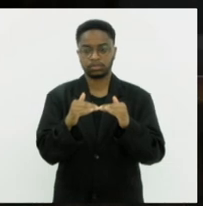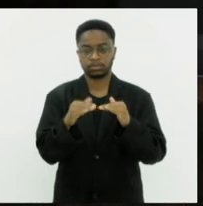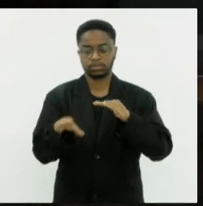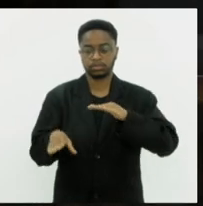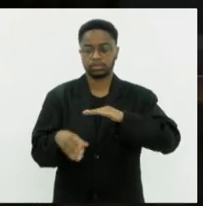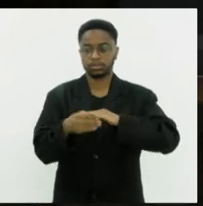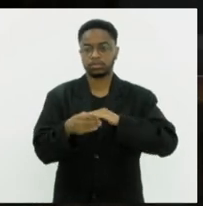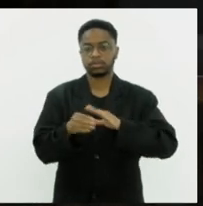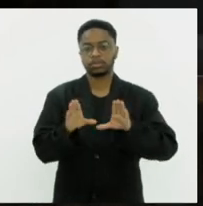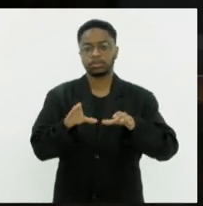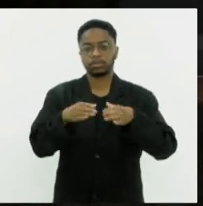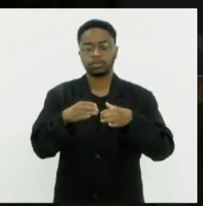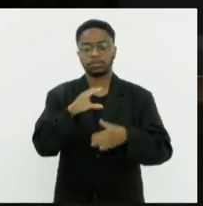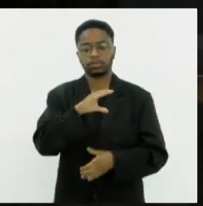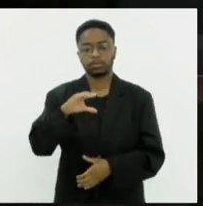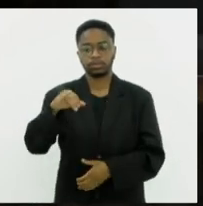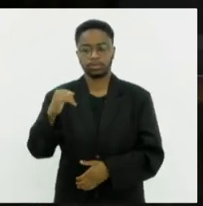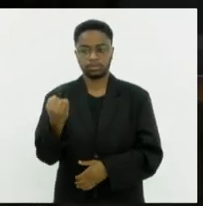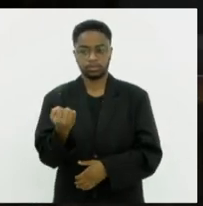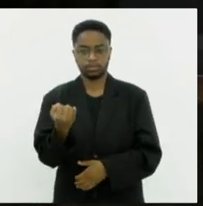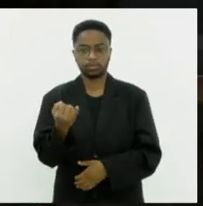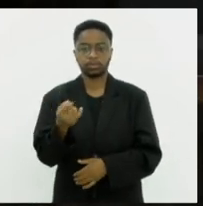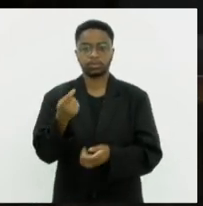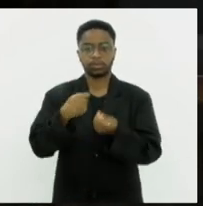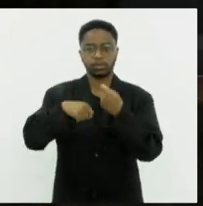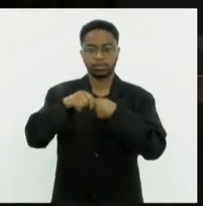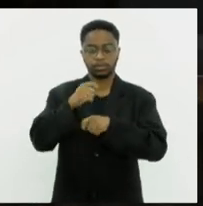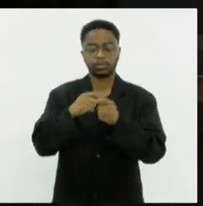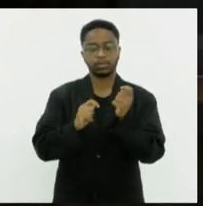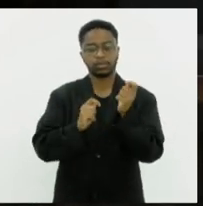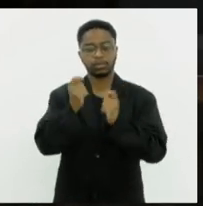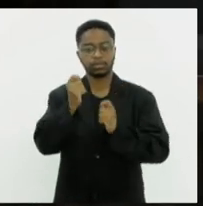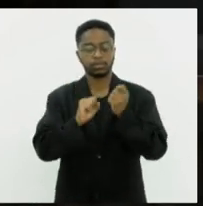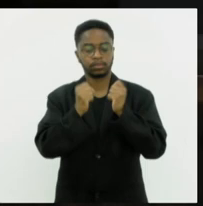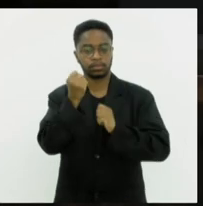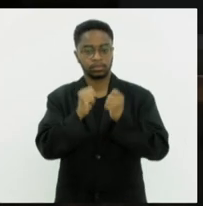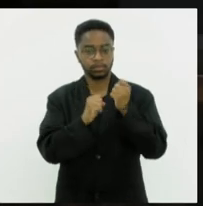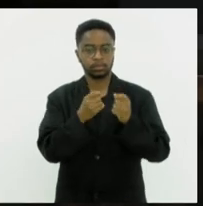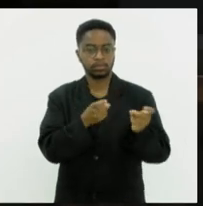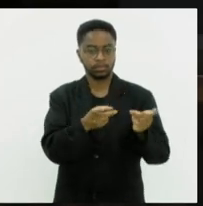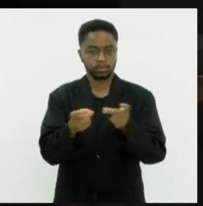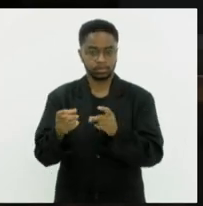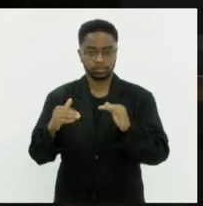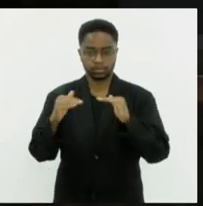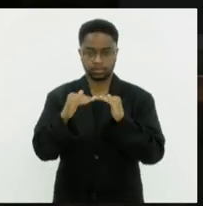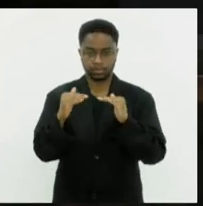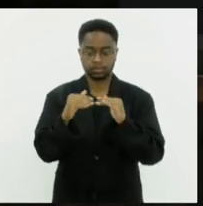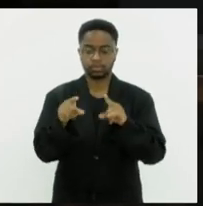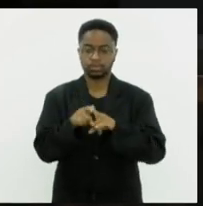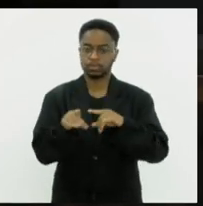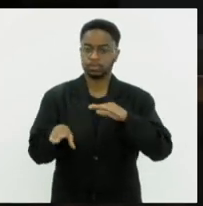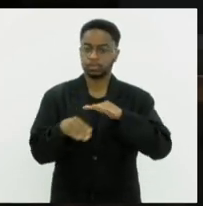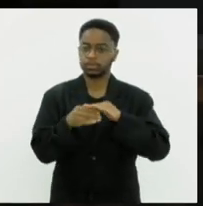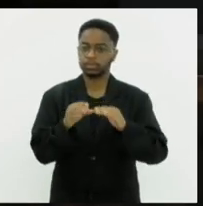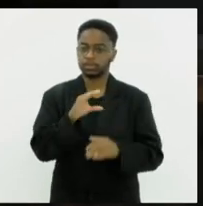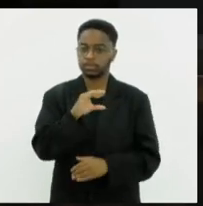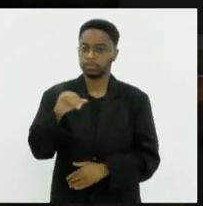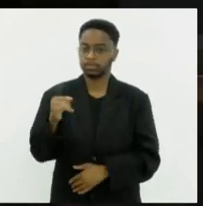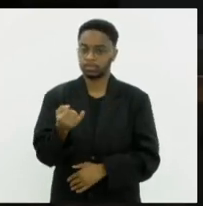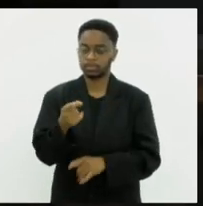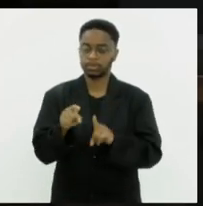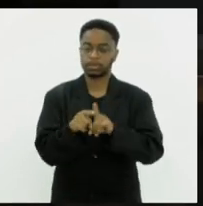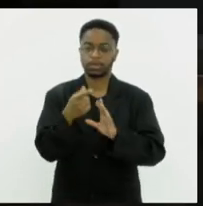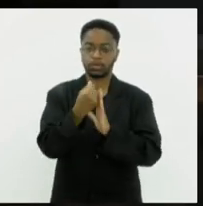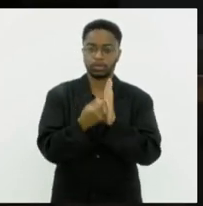da Comissão de Constituição e Justiça, de Economia, Indústria e Comércio, favorável, com as emendas da Comissão de Constituição e Justiça, de